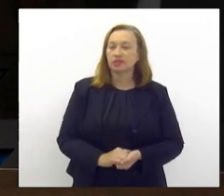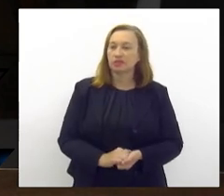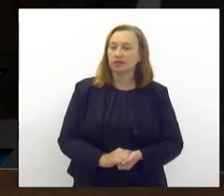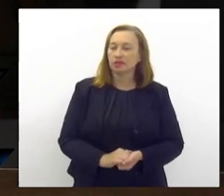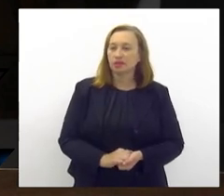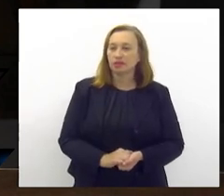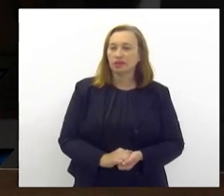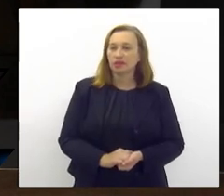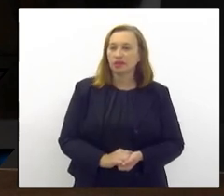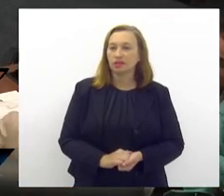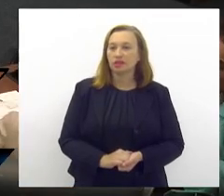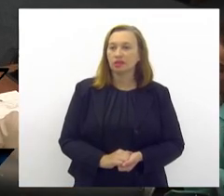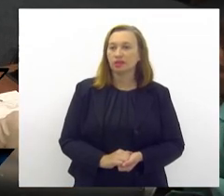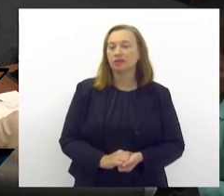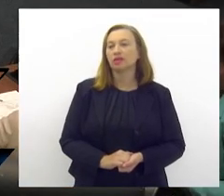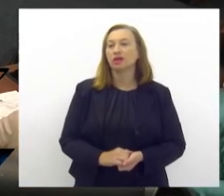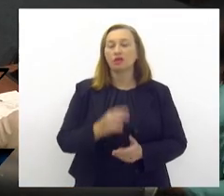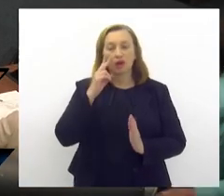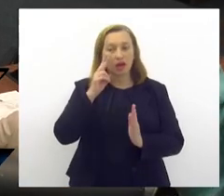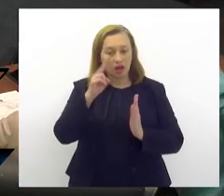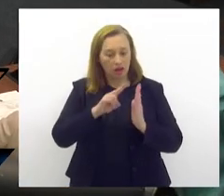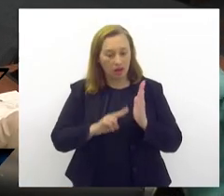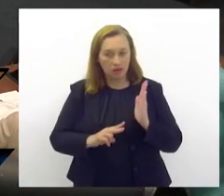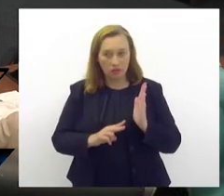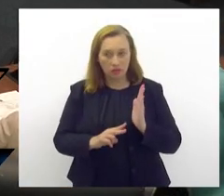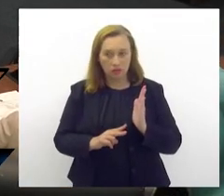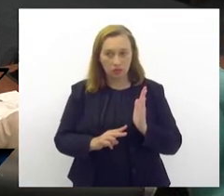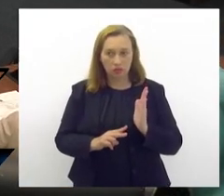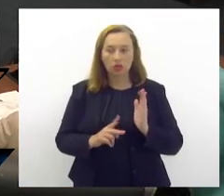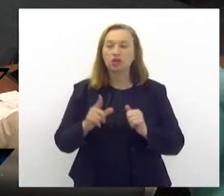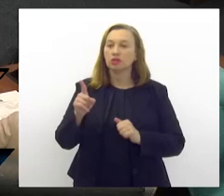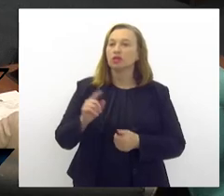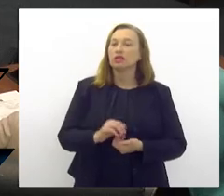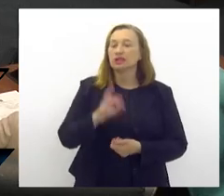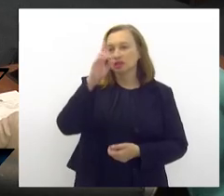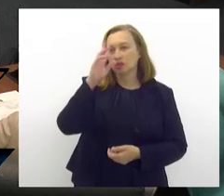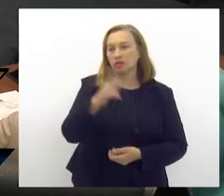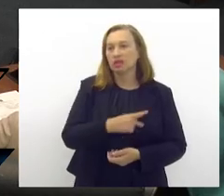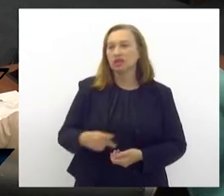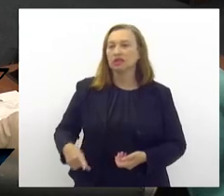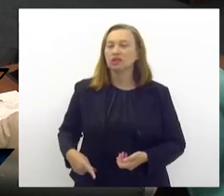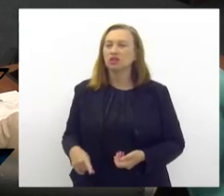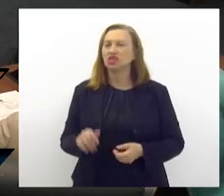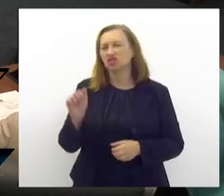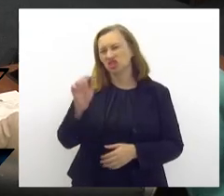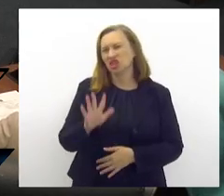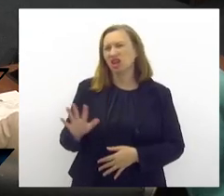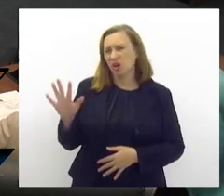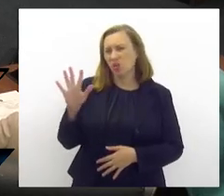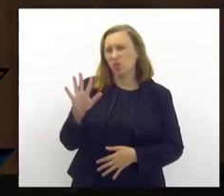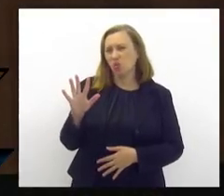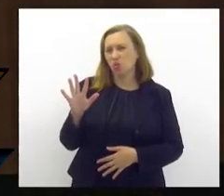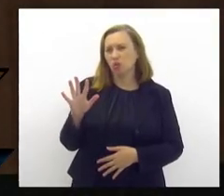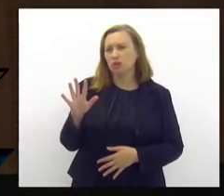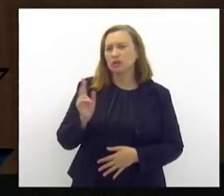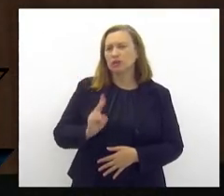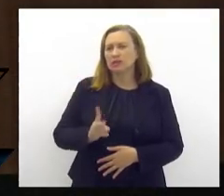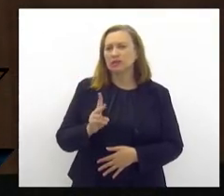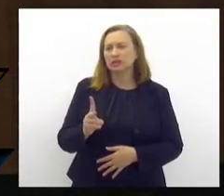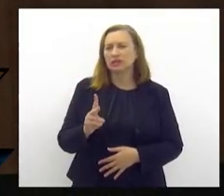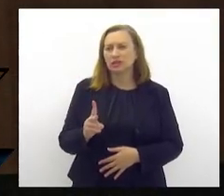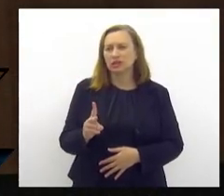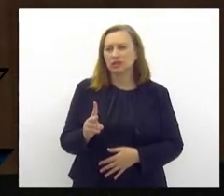Vossa Excelência está valendo. Senhor presidente, em geral, a gente sempre